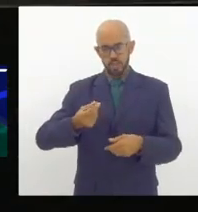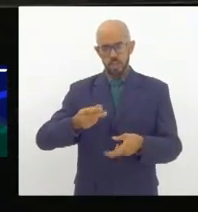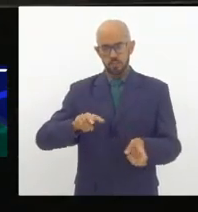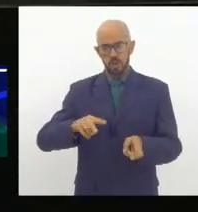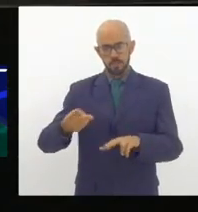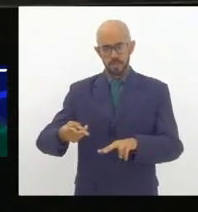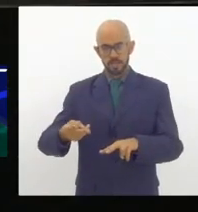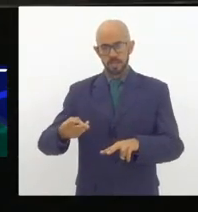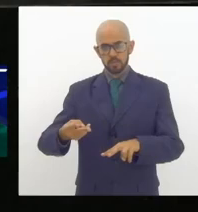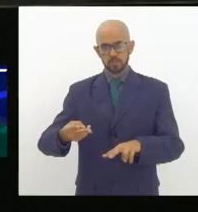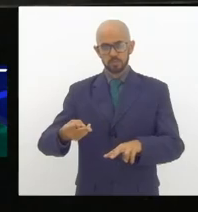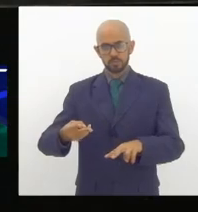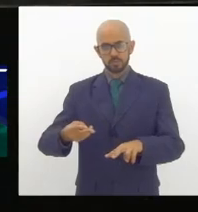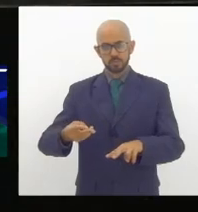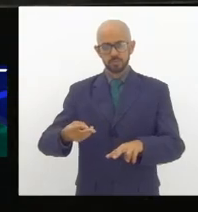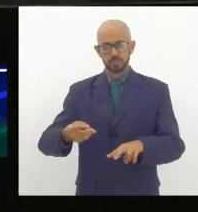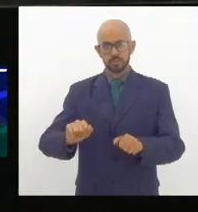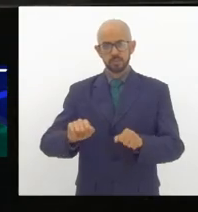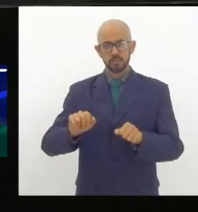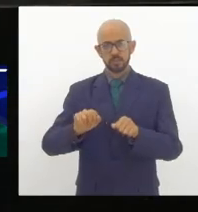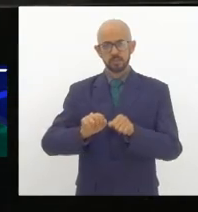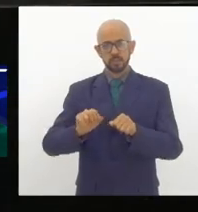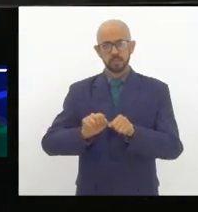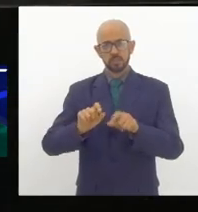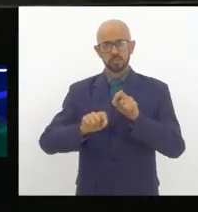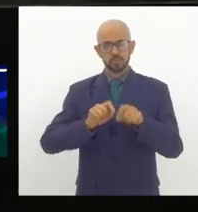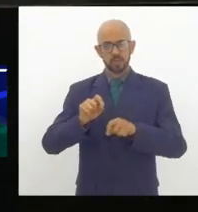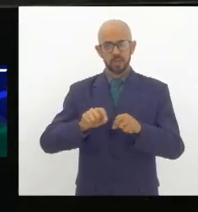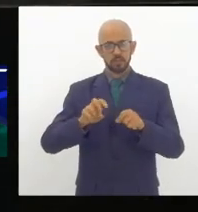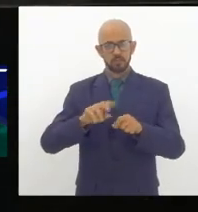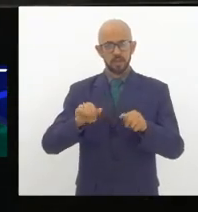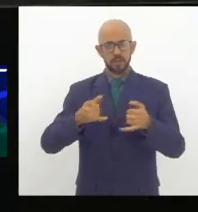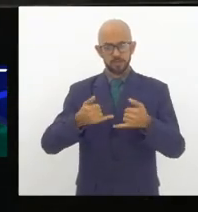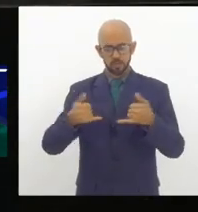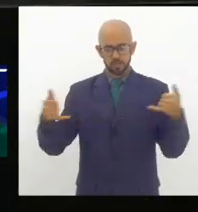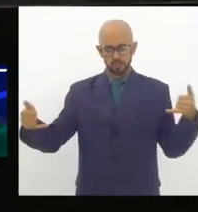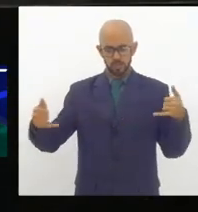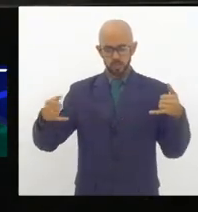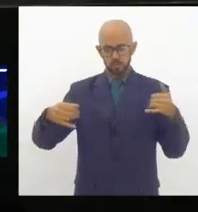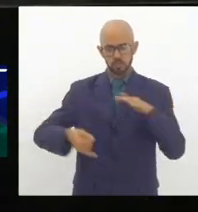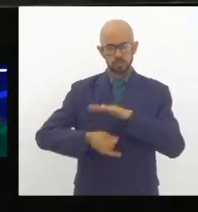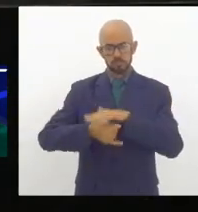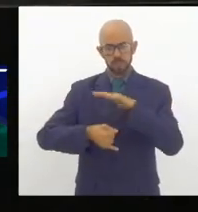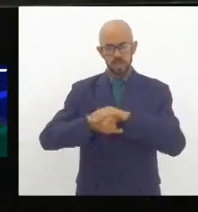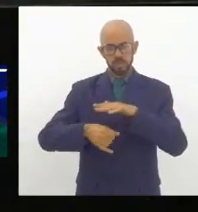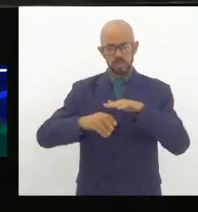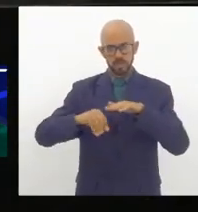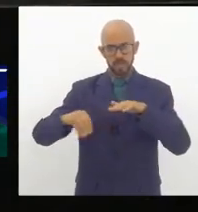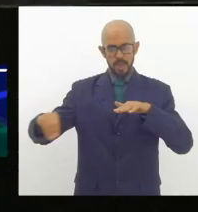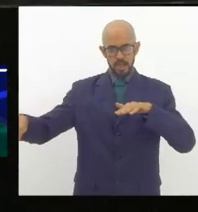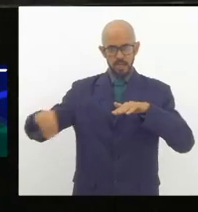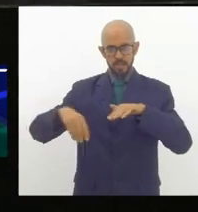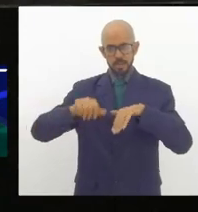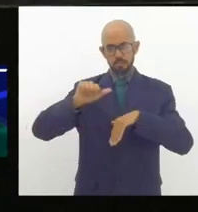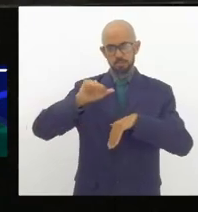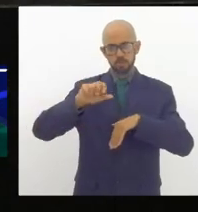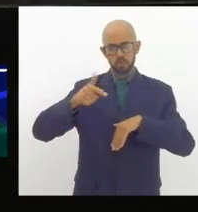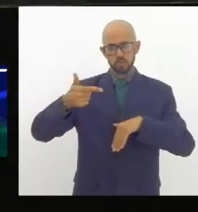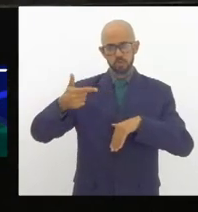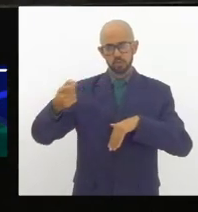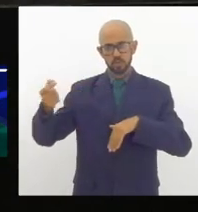e foi colocado aqui que haver a instalação de cabos subterrâneos construção de mitos e eu te metros de muro